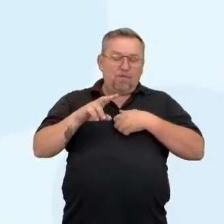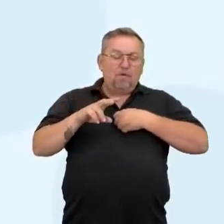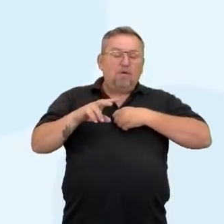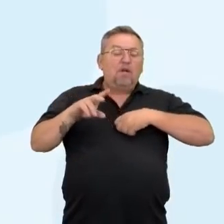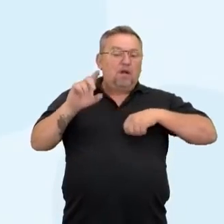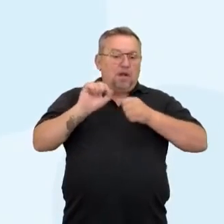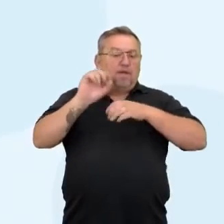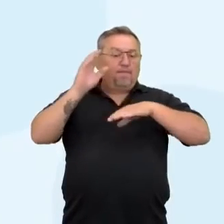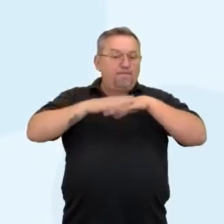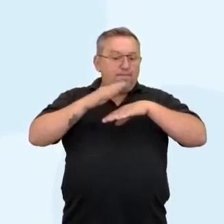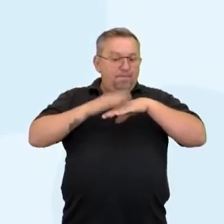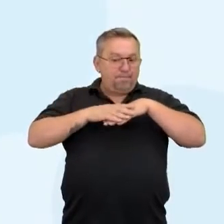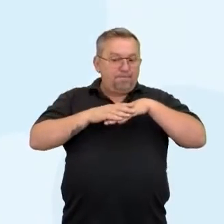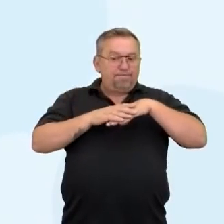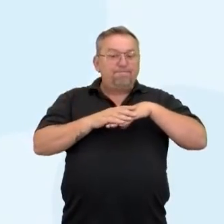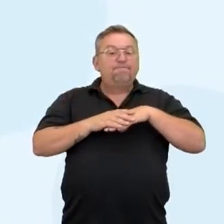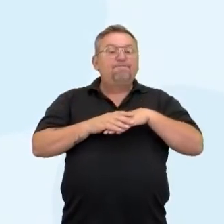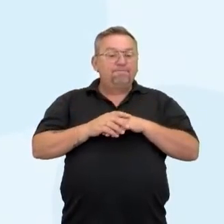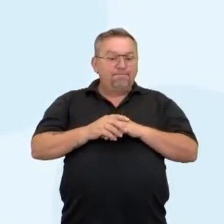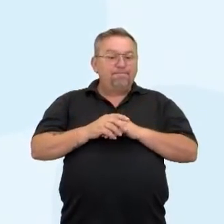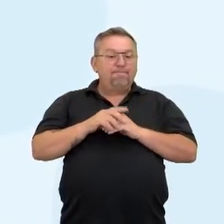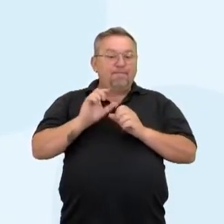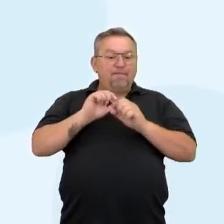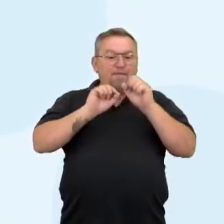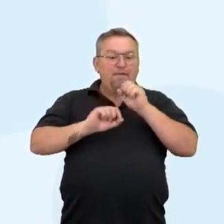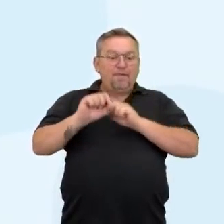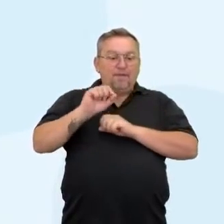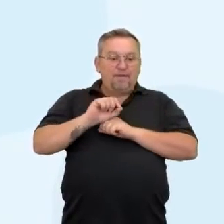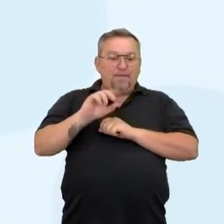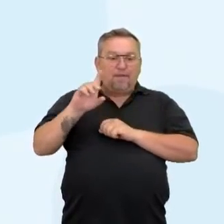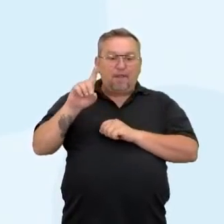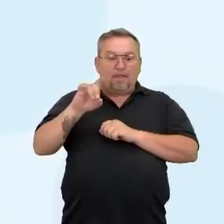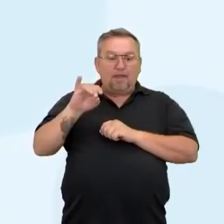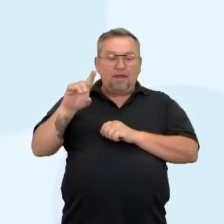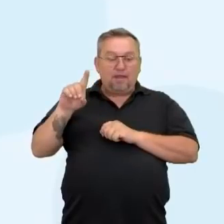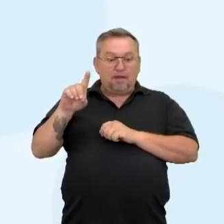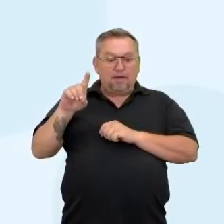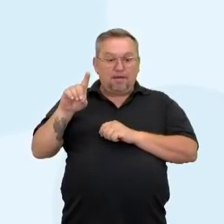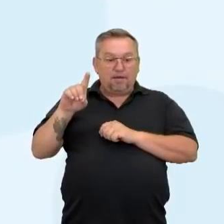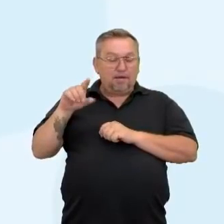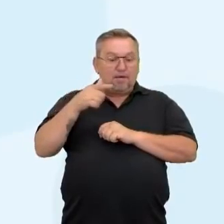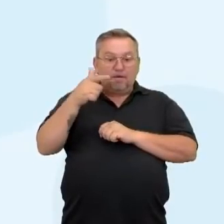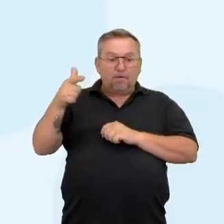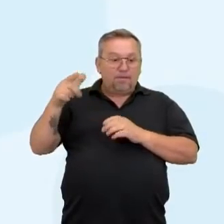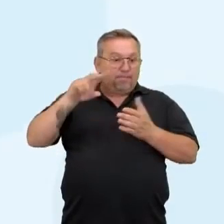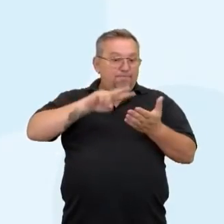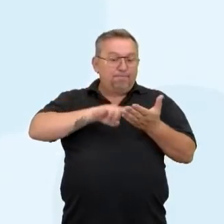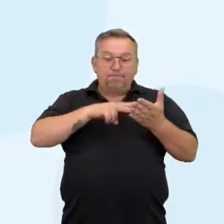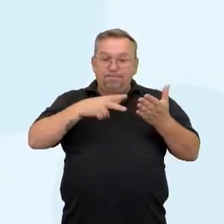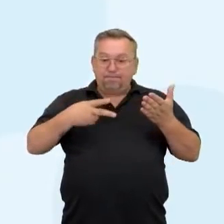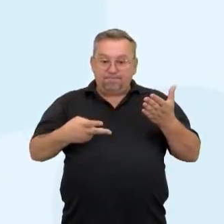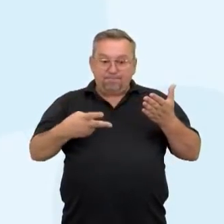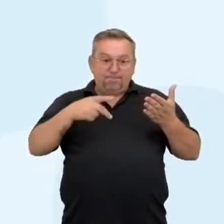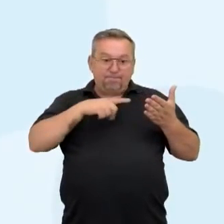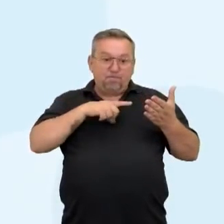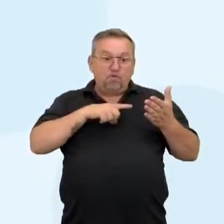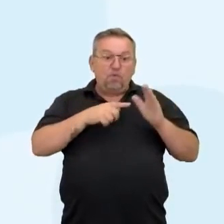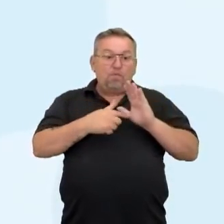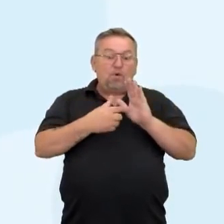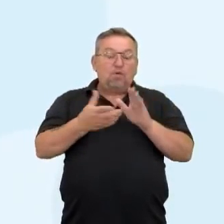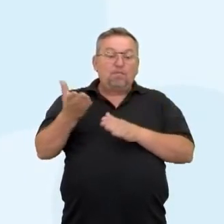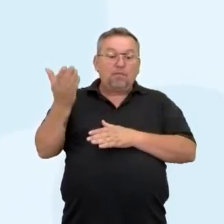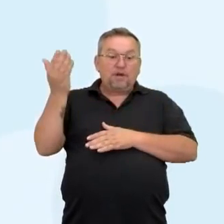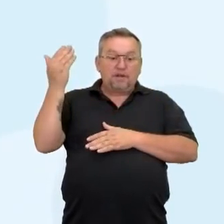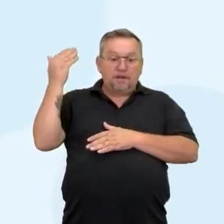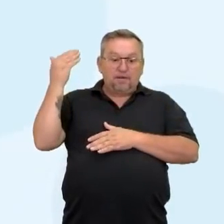fazer mesmo, tá? Então, a gente tem o did. Esse did, ele é um verbo auxiliar. Ele não tem tradução, ele só indica que está no passado. Mas esse